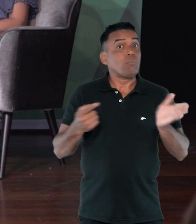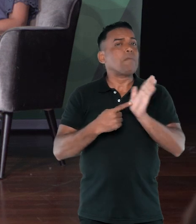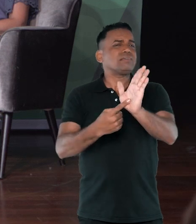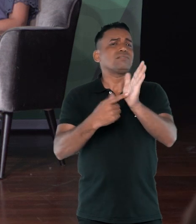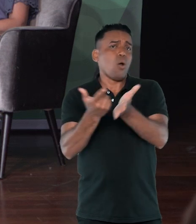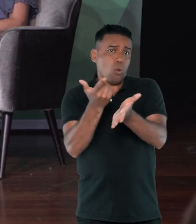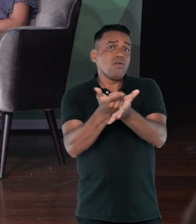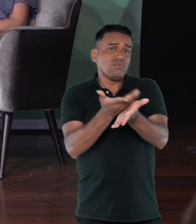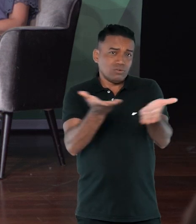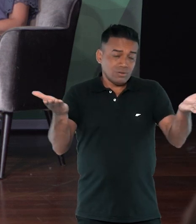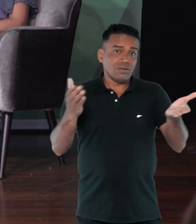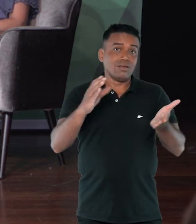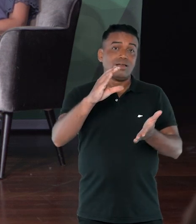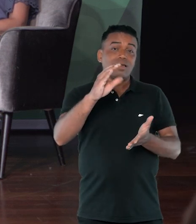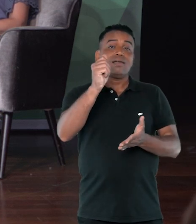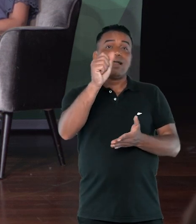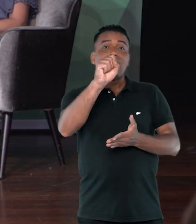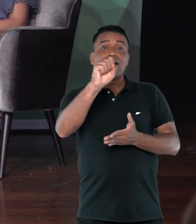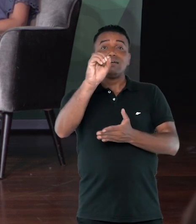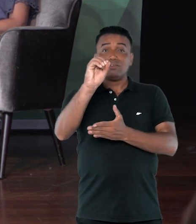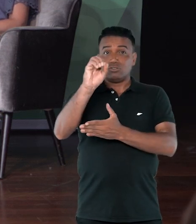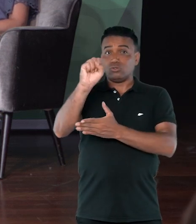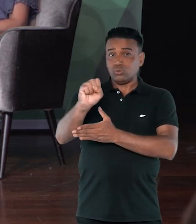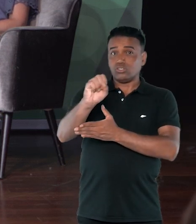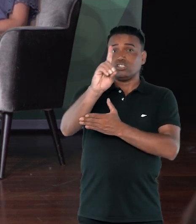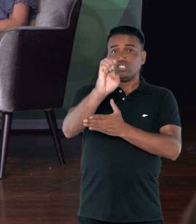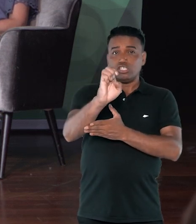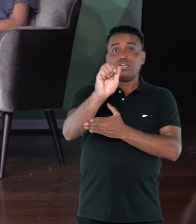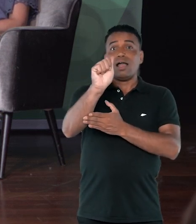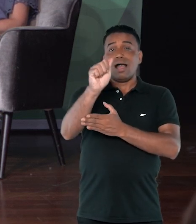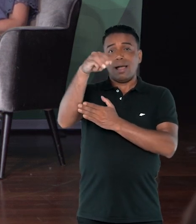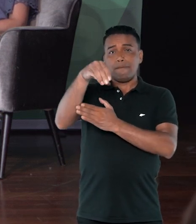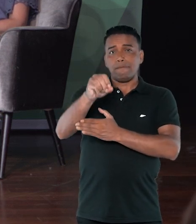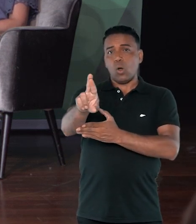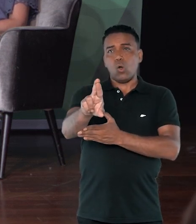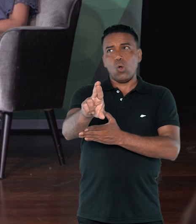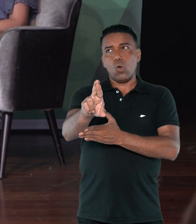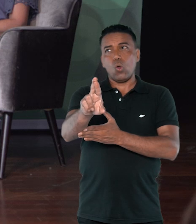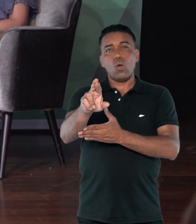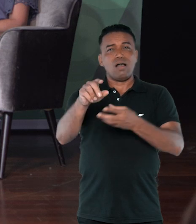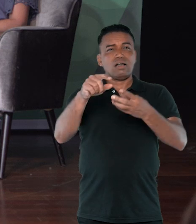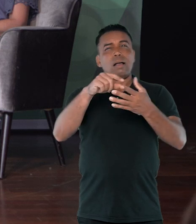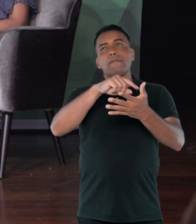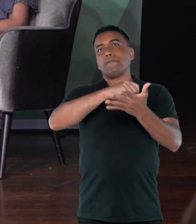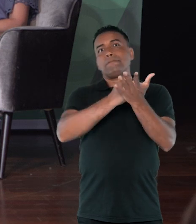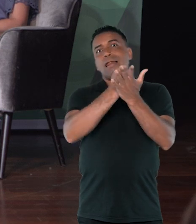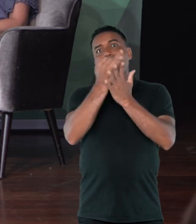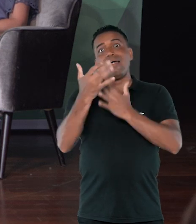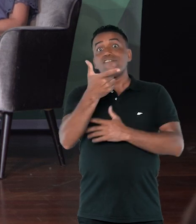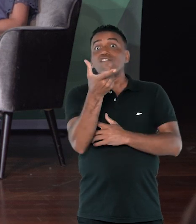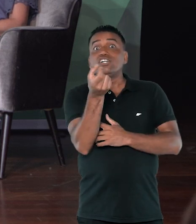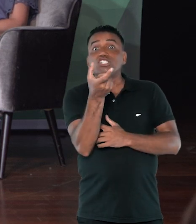o livro Casos de Amor, né? Ele traz, eu já relatei aqui, que são 20 histórias de amor,